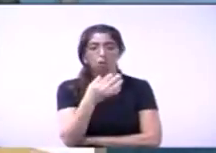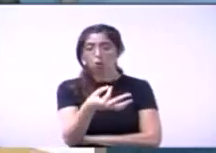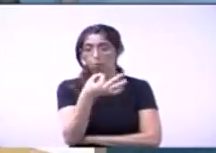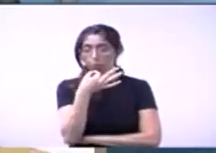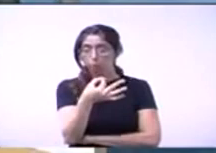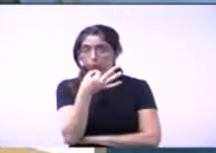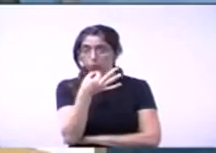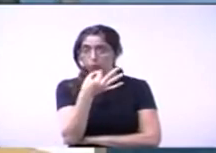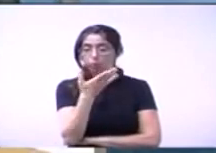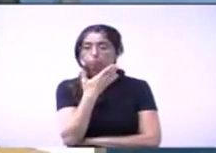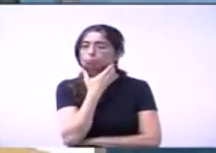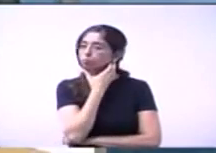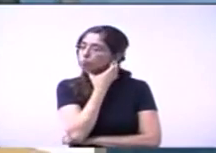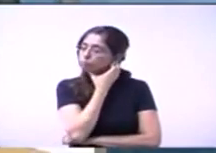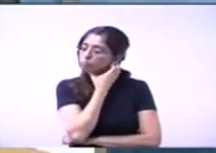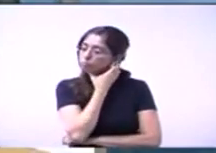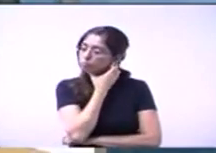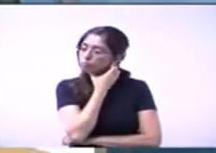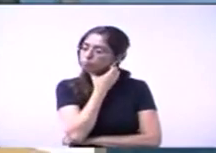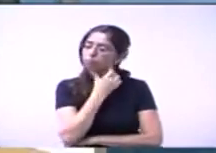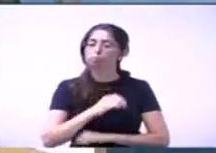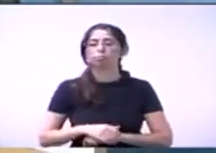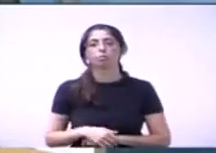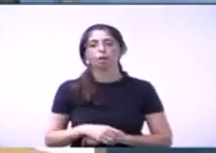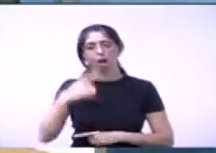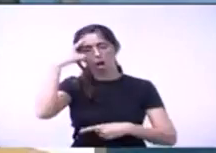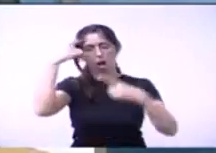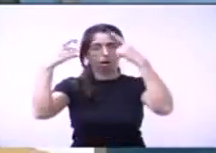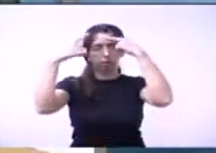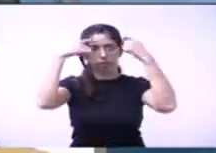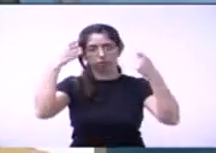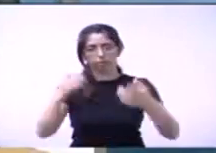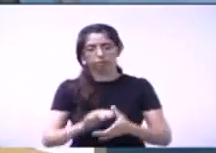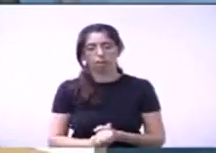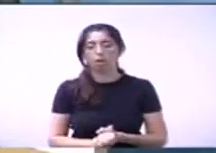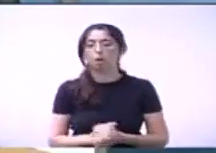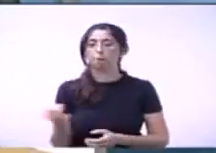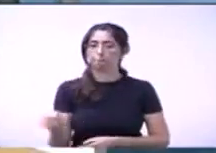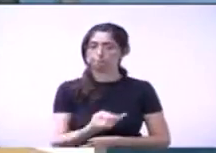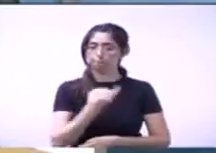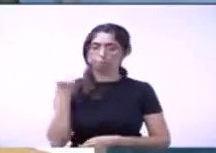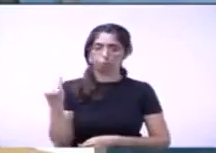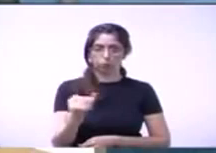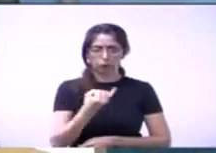proposição, ou seja, muito embora a causa seja nobre,